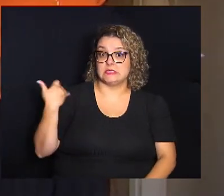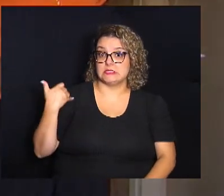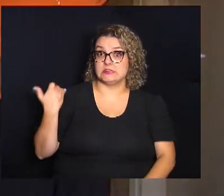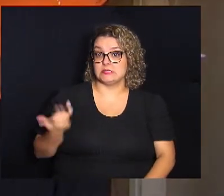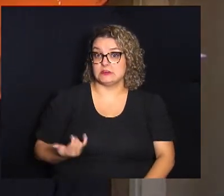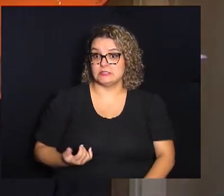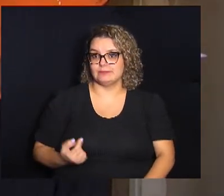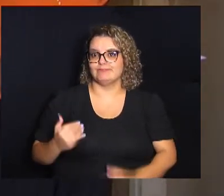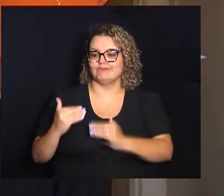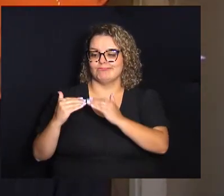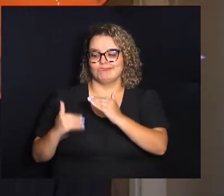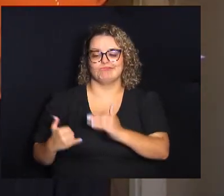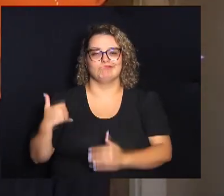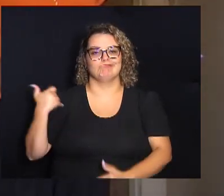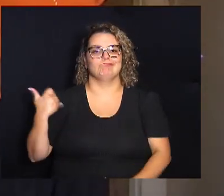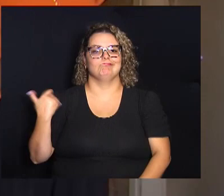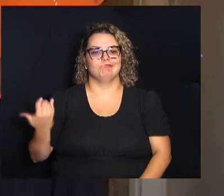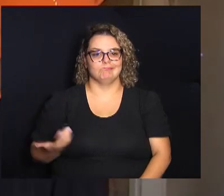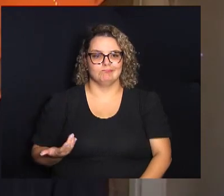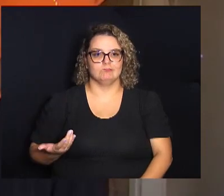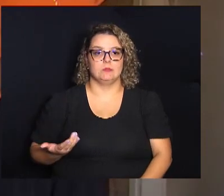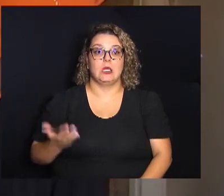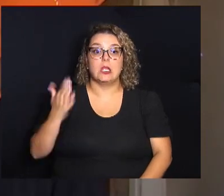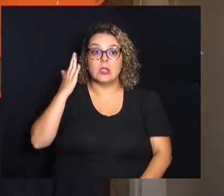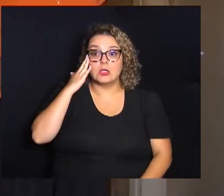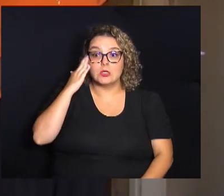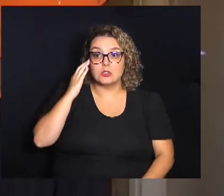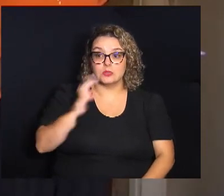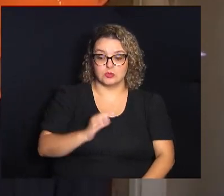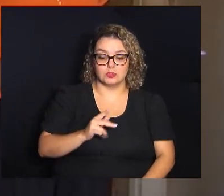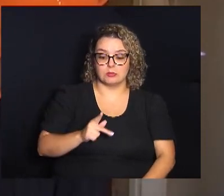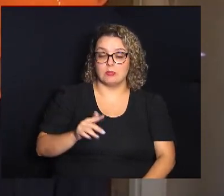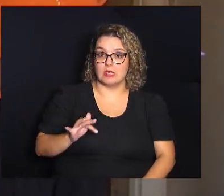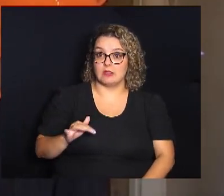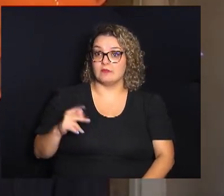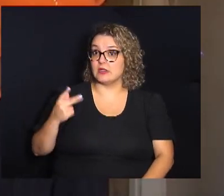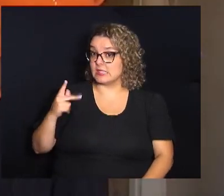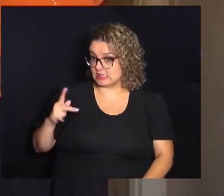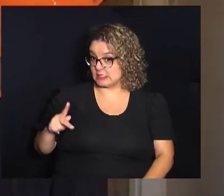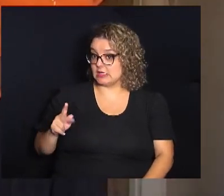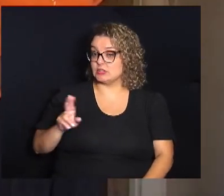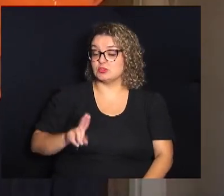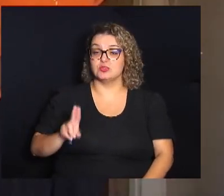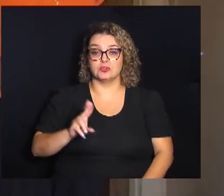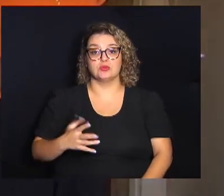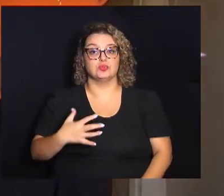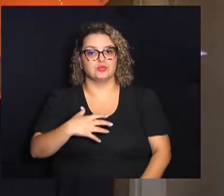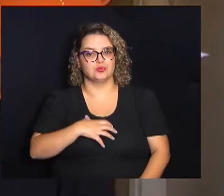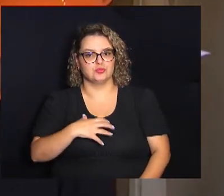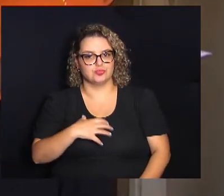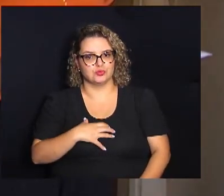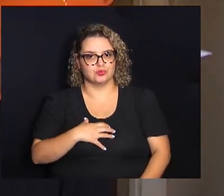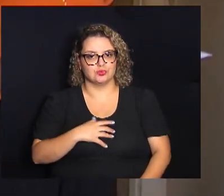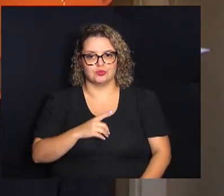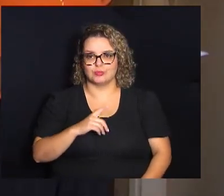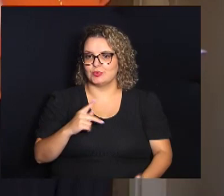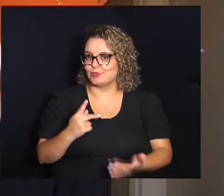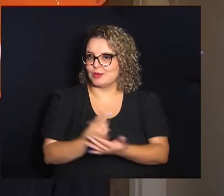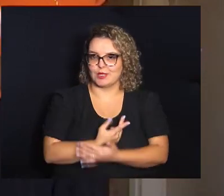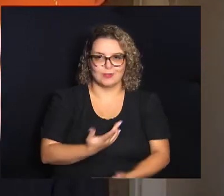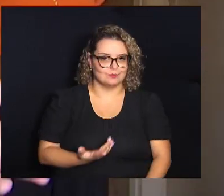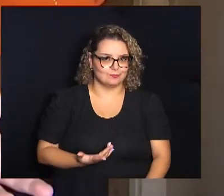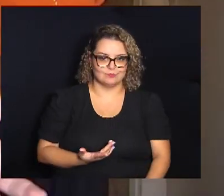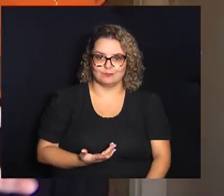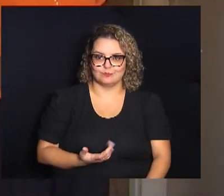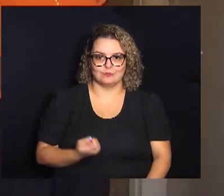seja, menor de idade, soube que o CPF dela havia sido utilizado de maneira indevida para